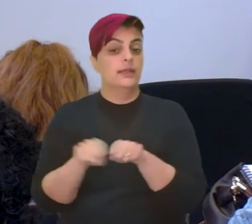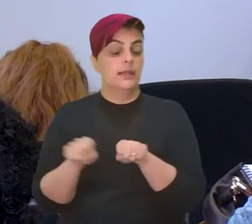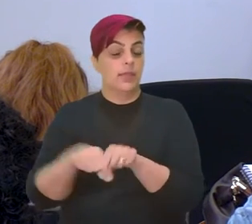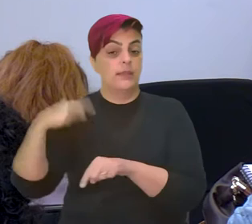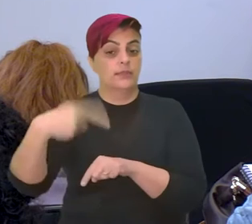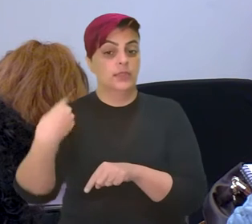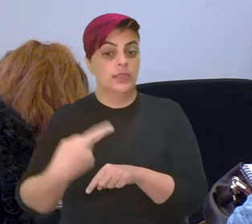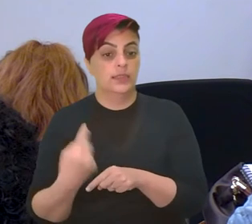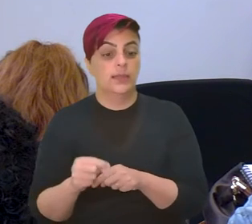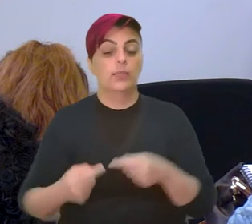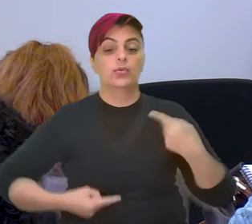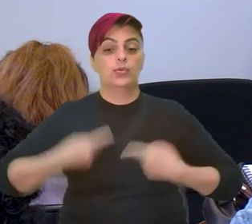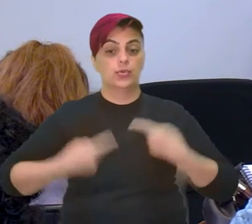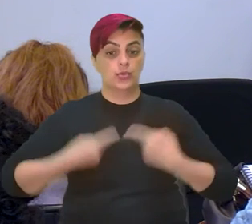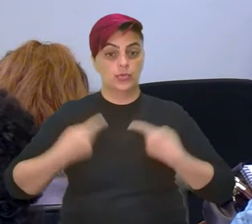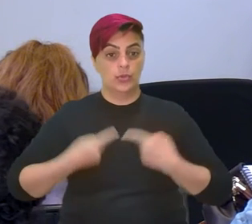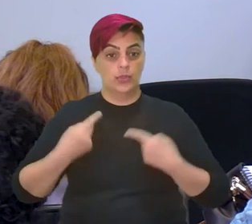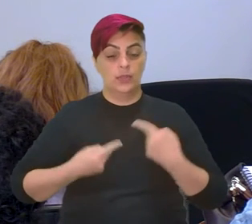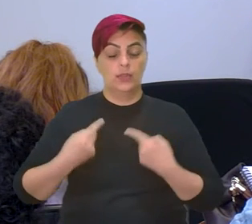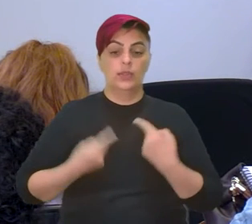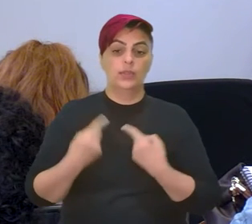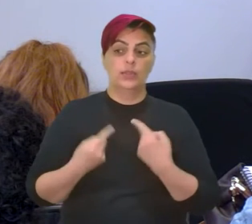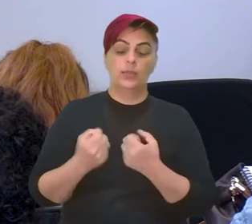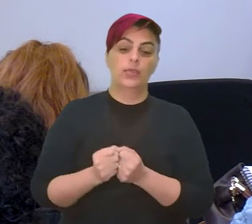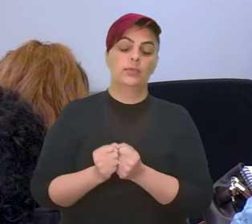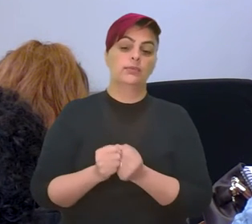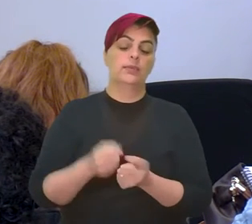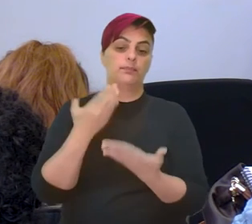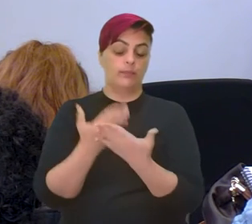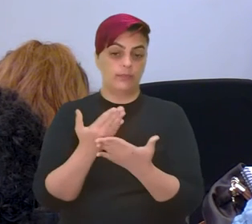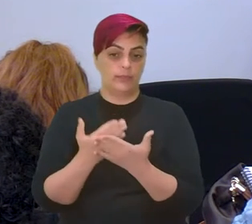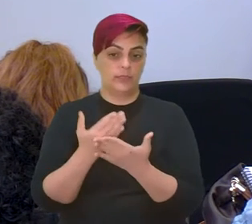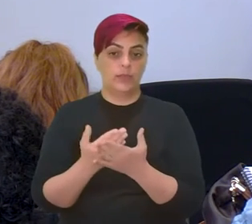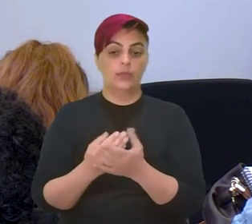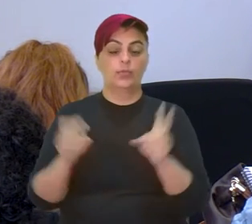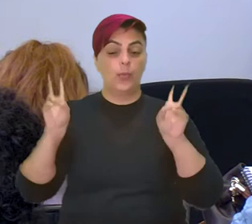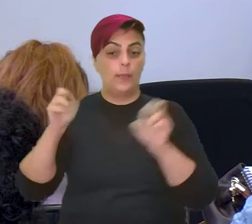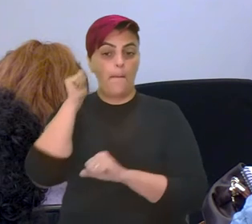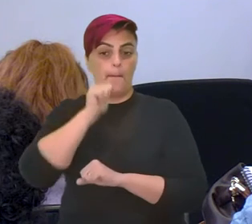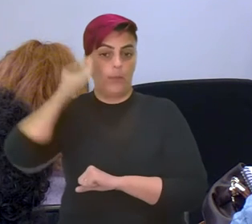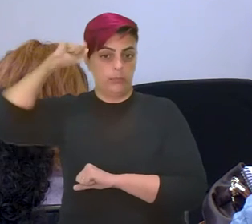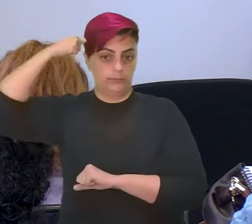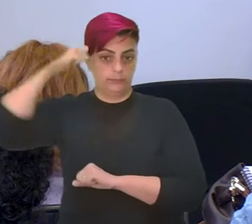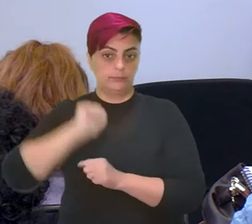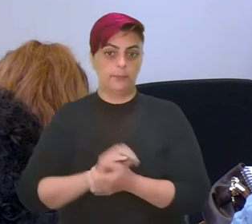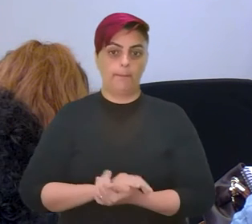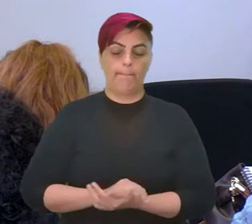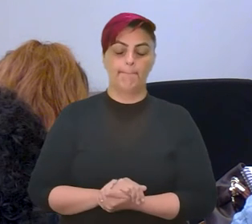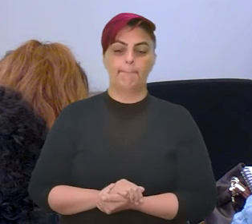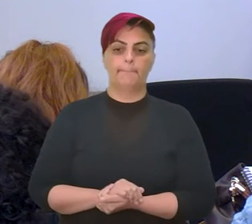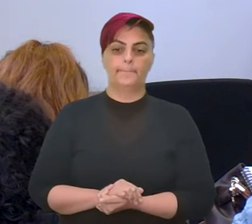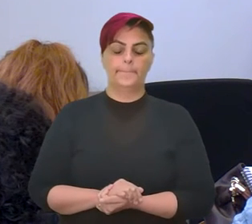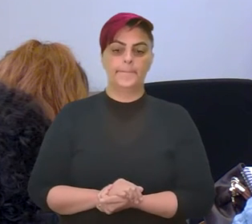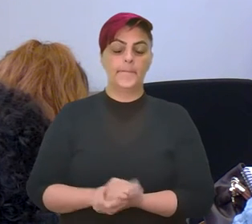sobre epistemologia em etnografias feministas negras. A antropóloga e professora da USP, Silvana Nascimento, fará a mediação da